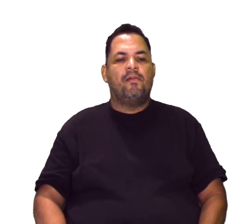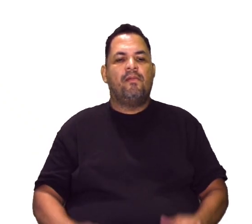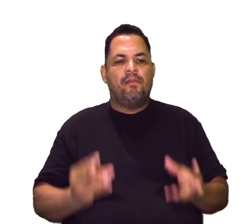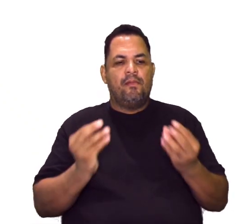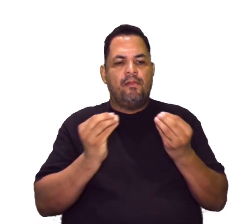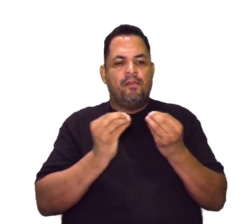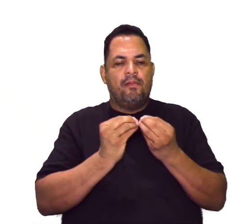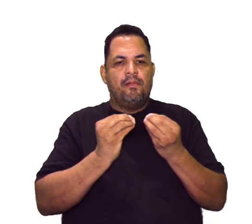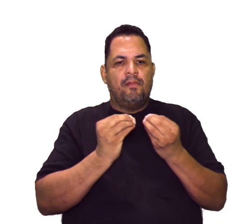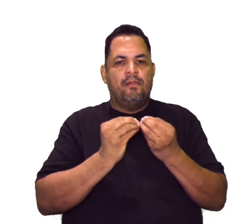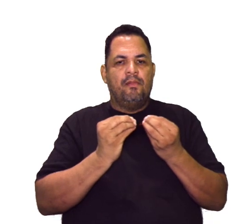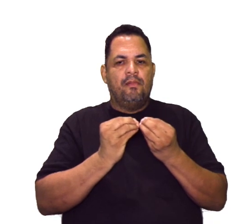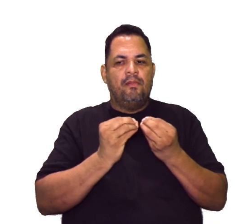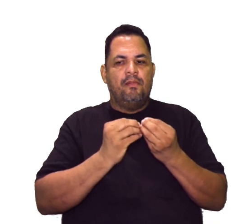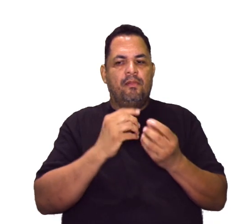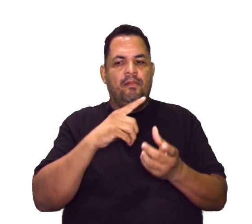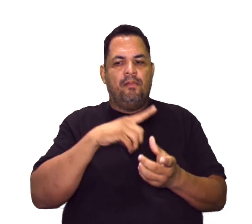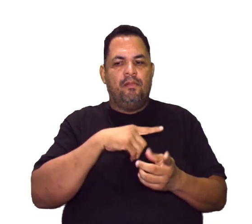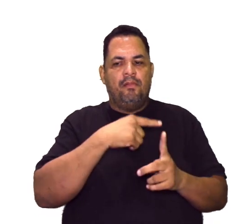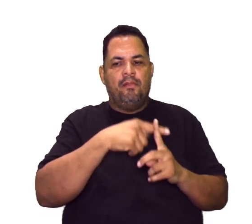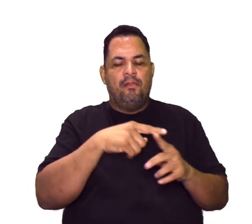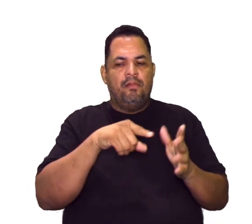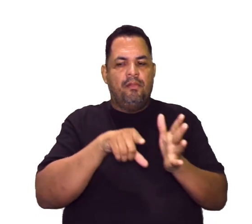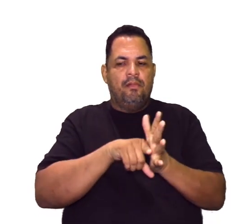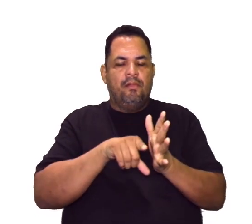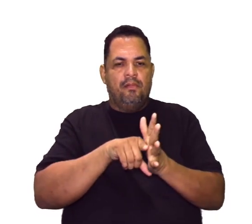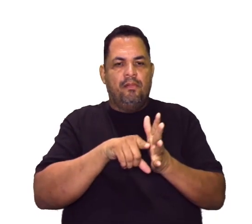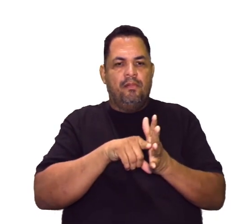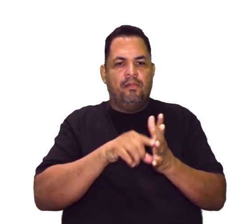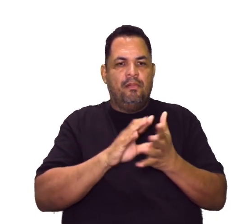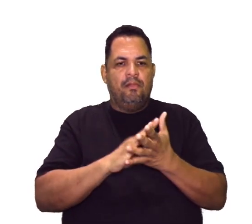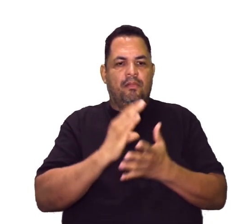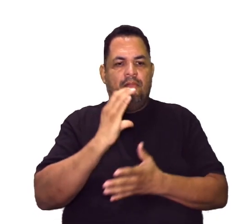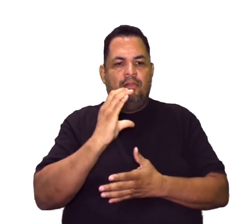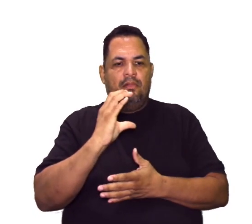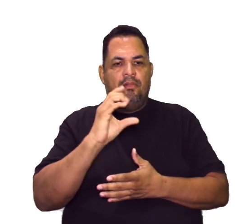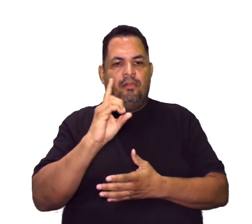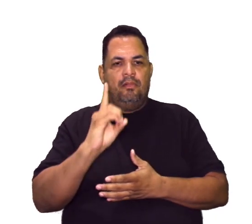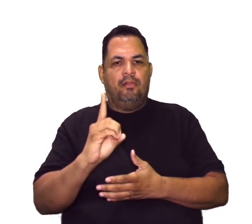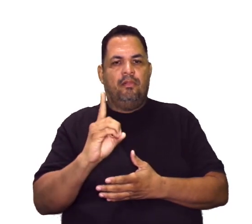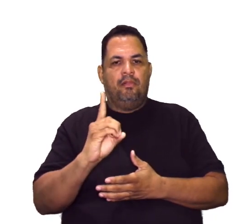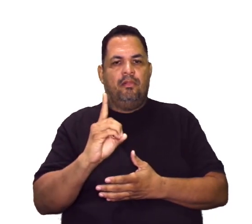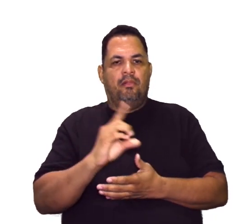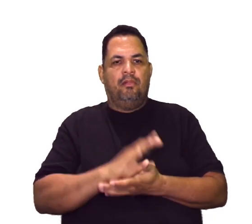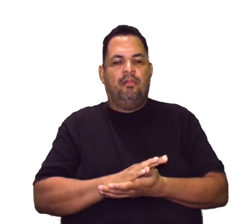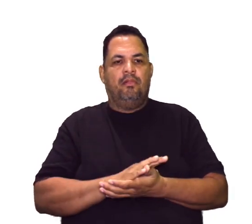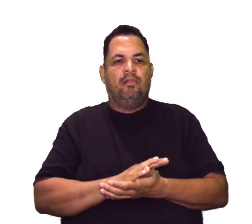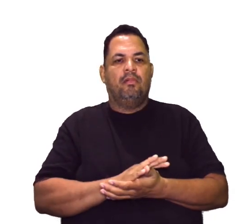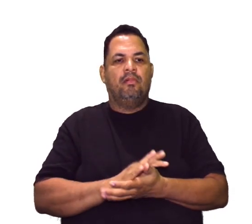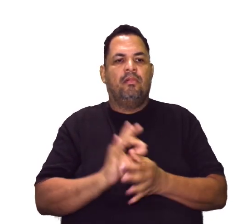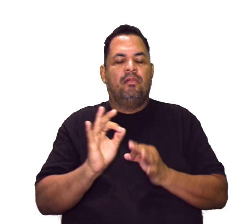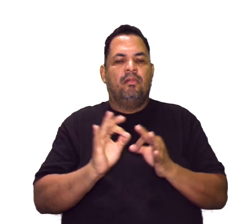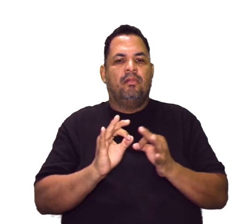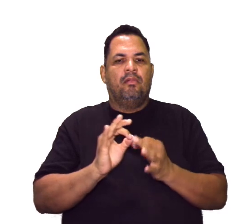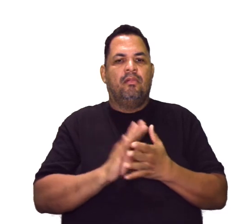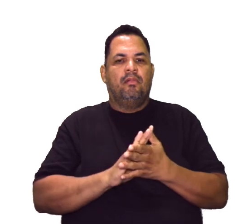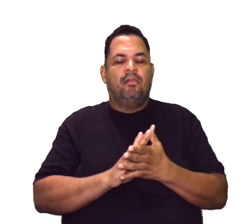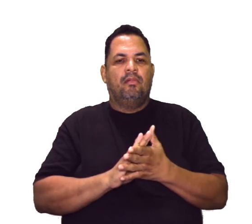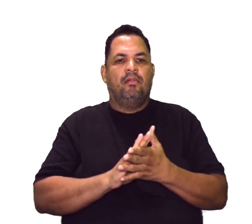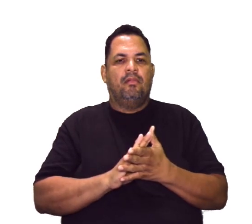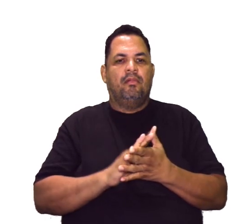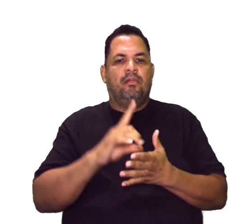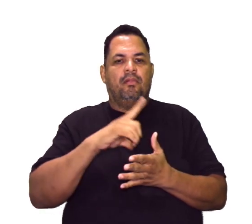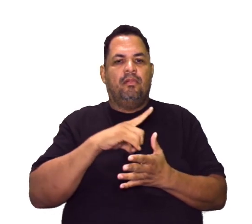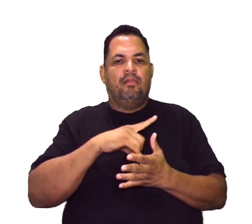moléculas que são polares, C e D. Molécula C, ela possui